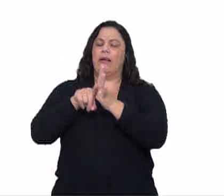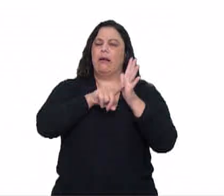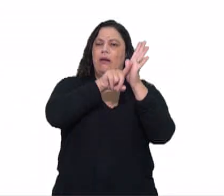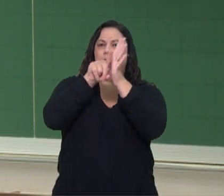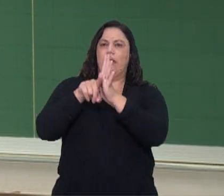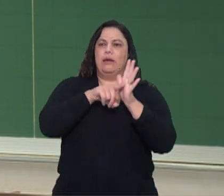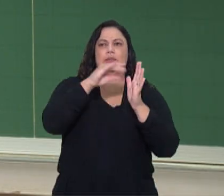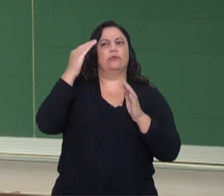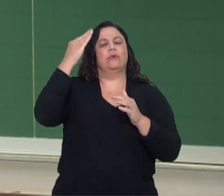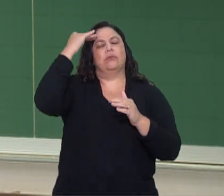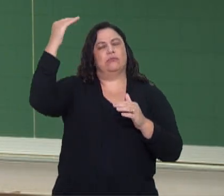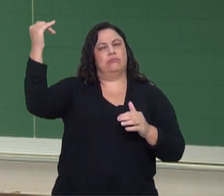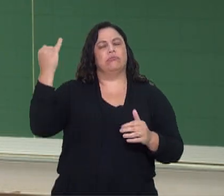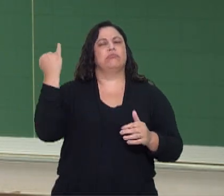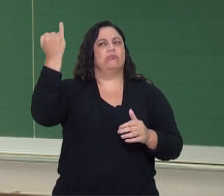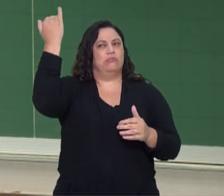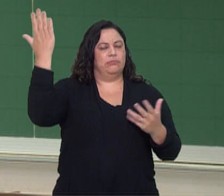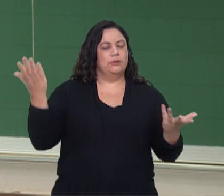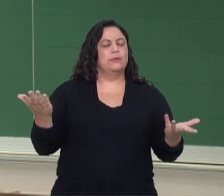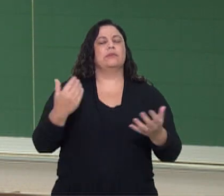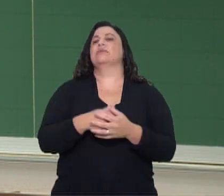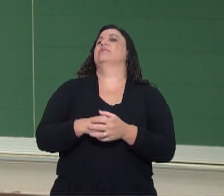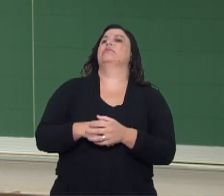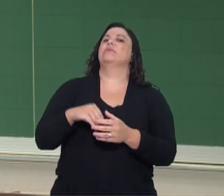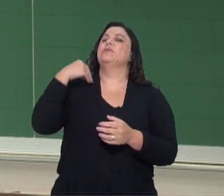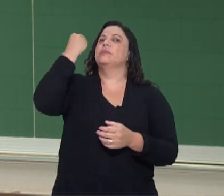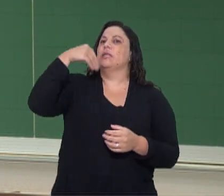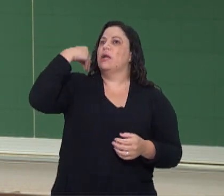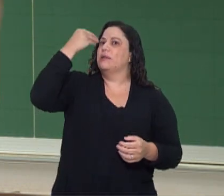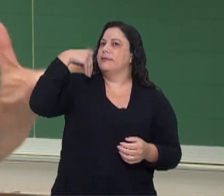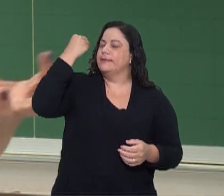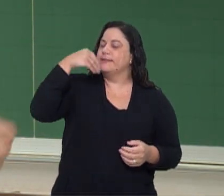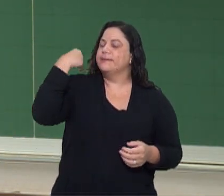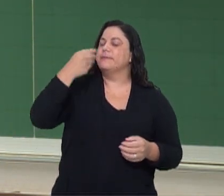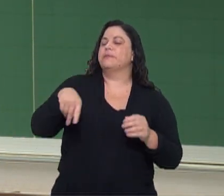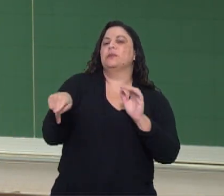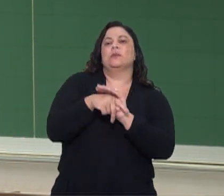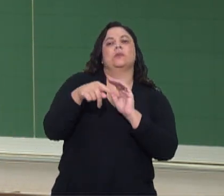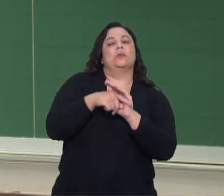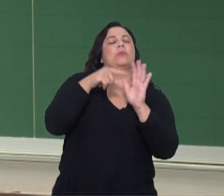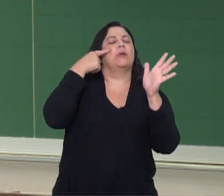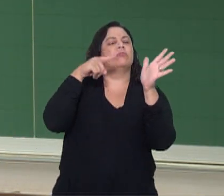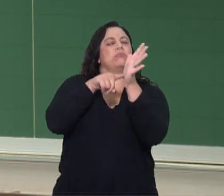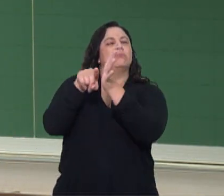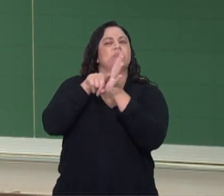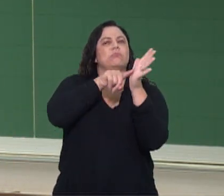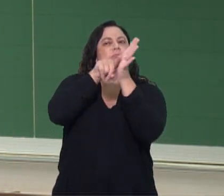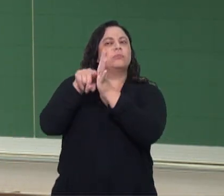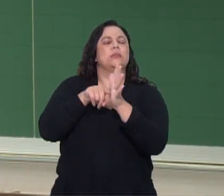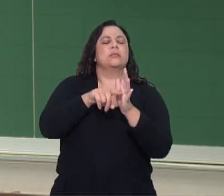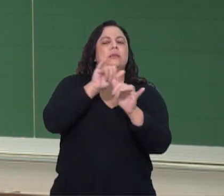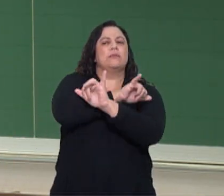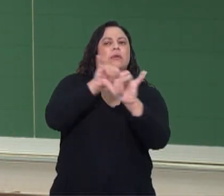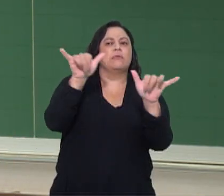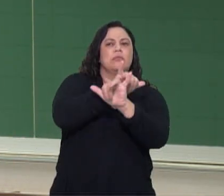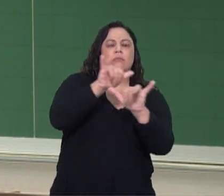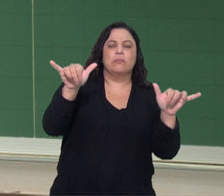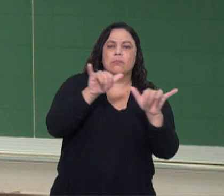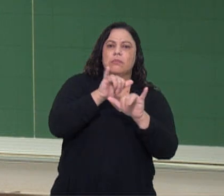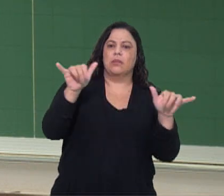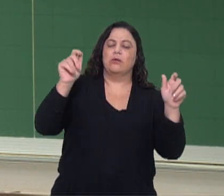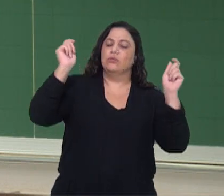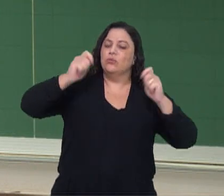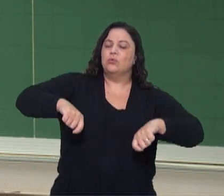quem fez a pesquisa foi a NASA. Eles são experientes, experts nesse tipo de pesquisa e a notícia